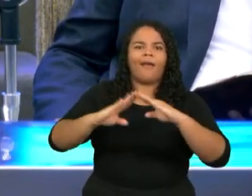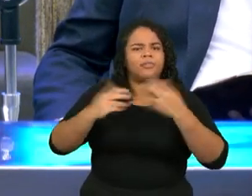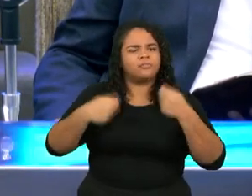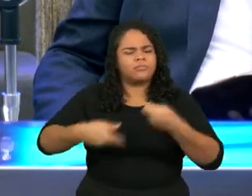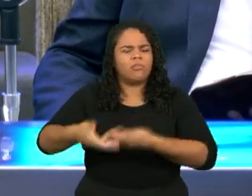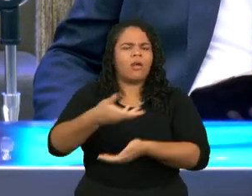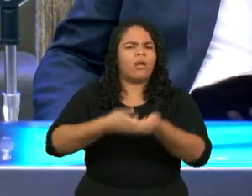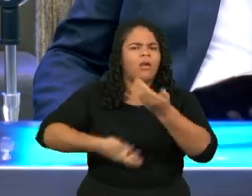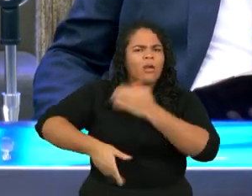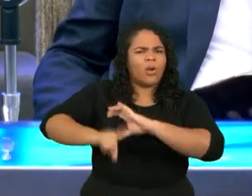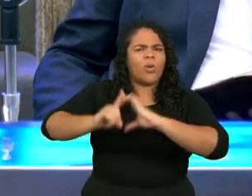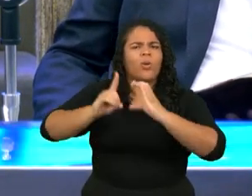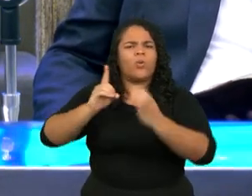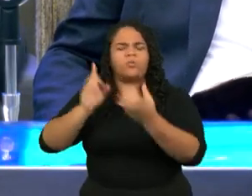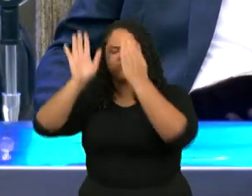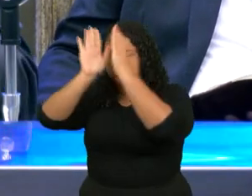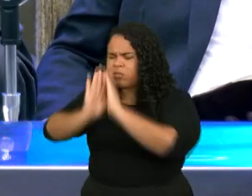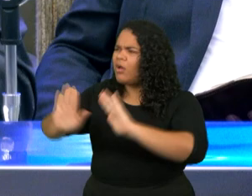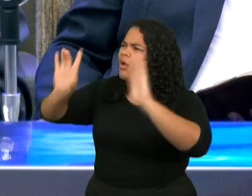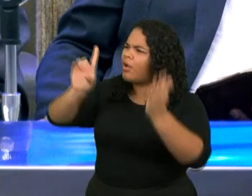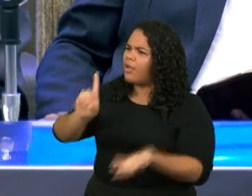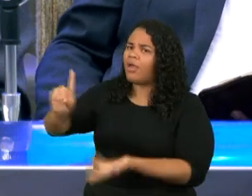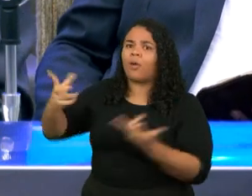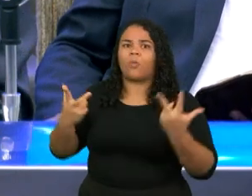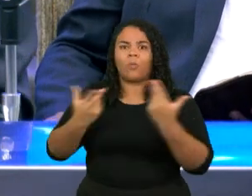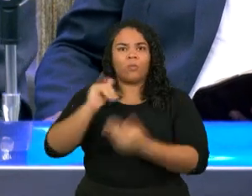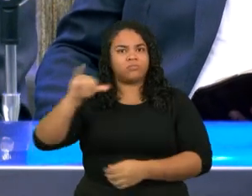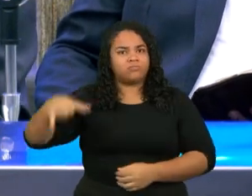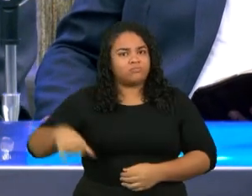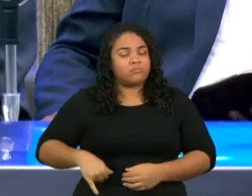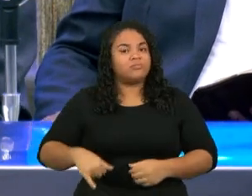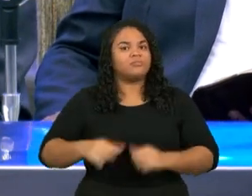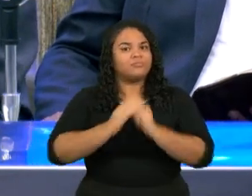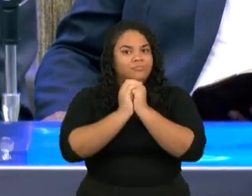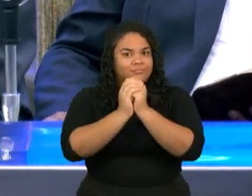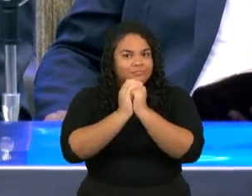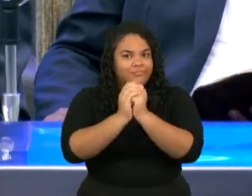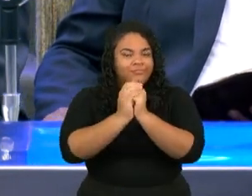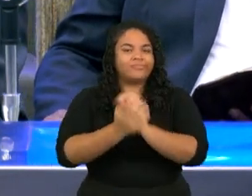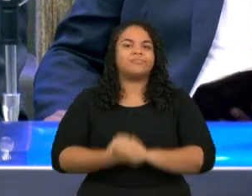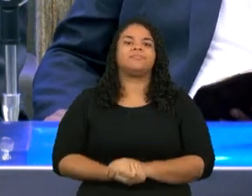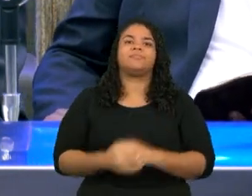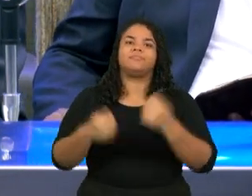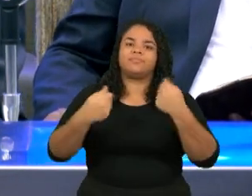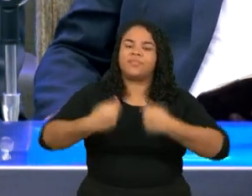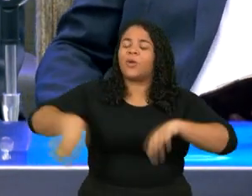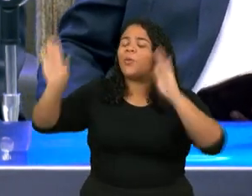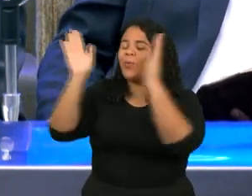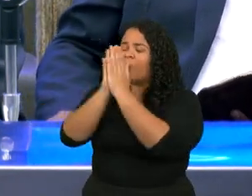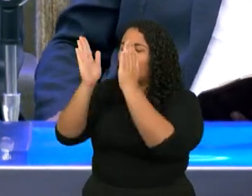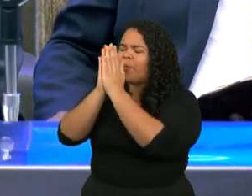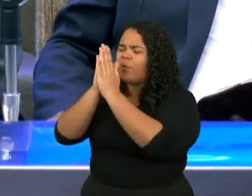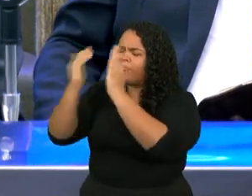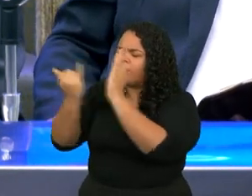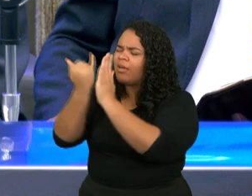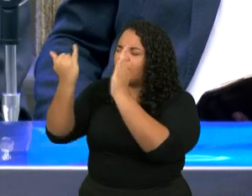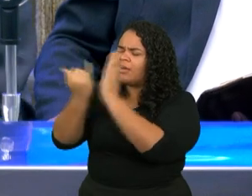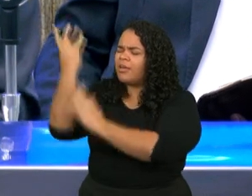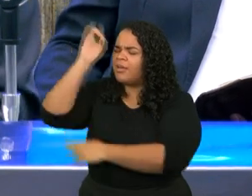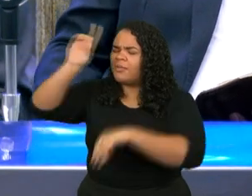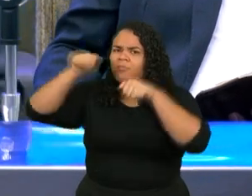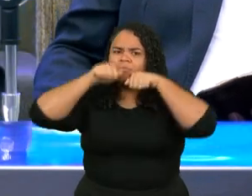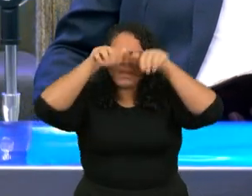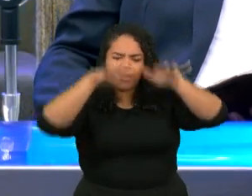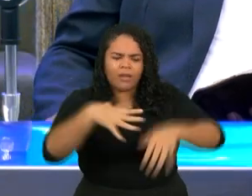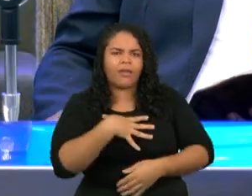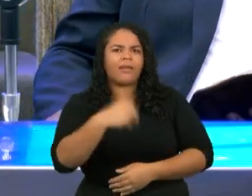santifique-os como é como fazia Jó Amém meus irmãos santifica teus filhos quando voltar